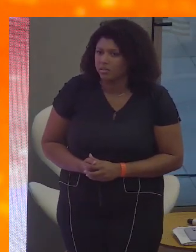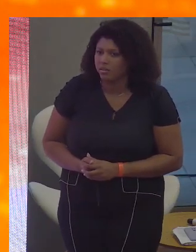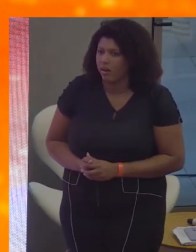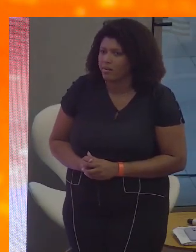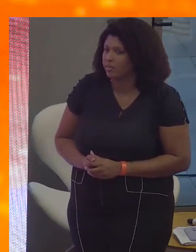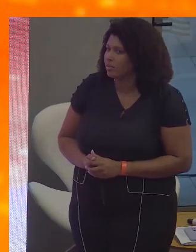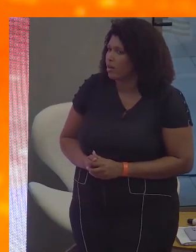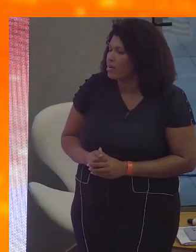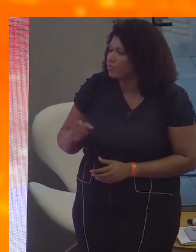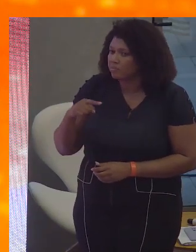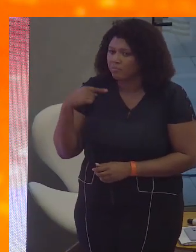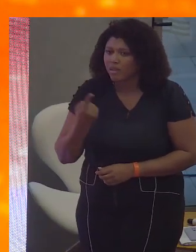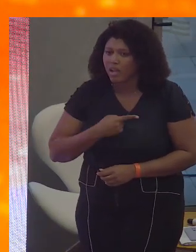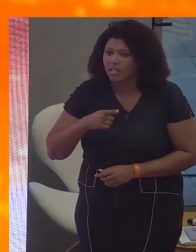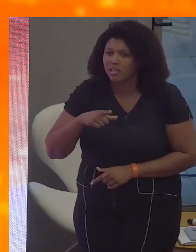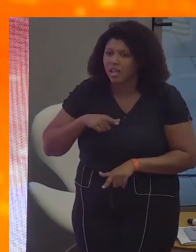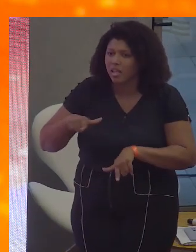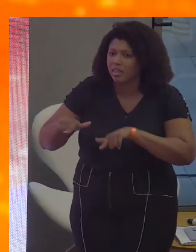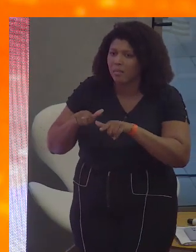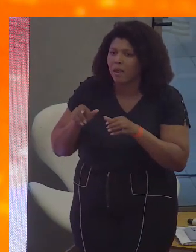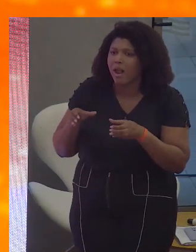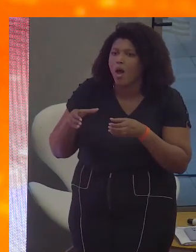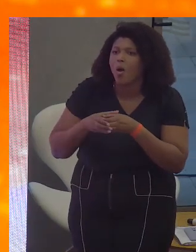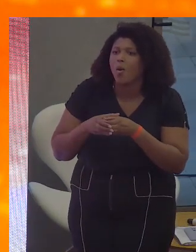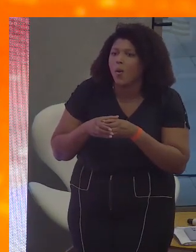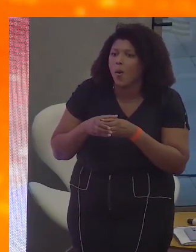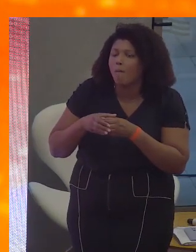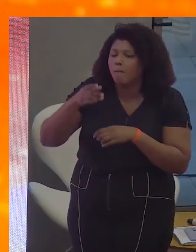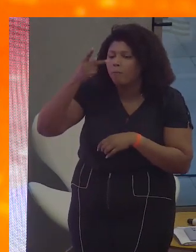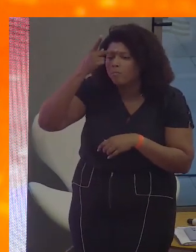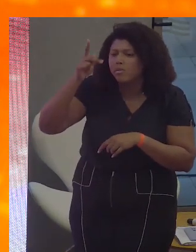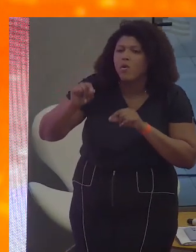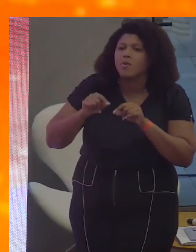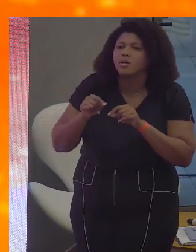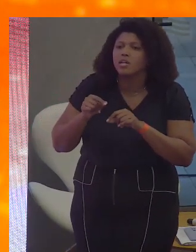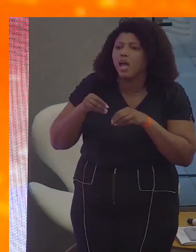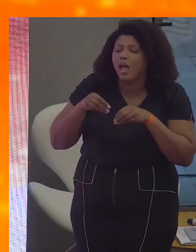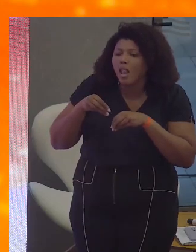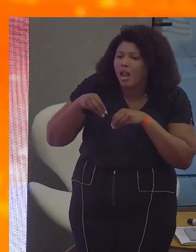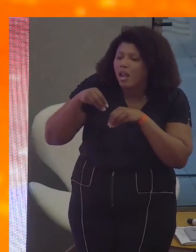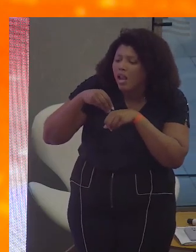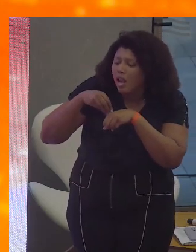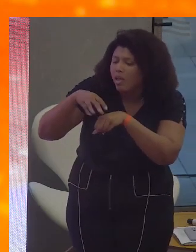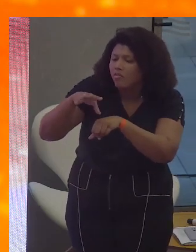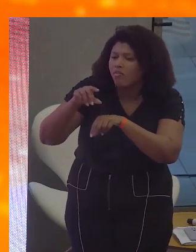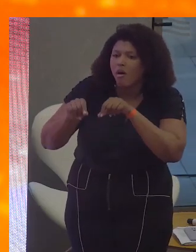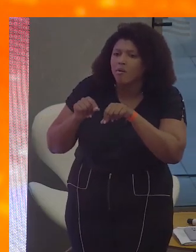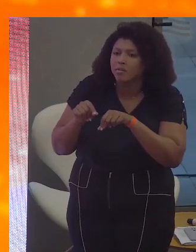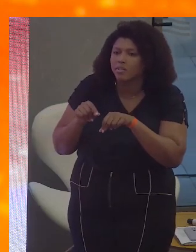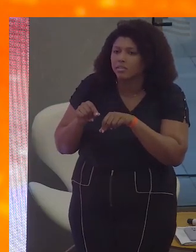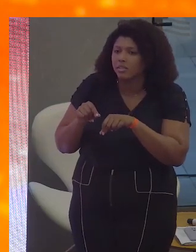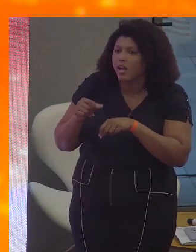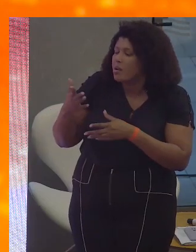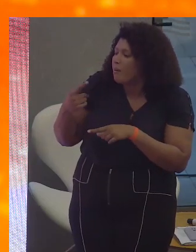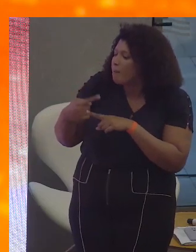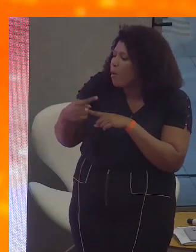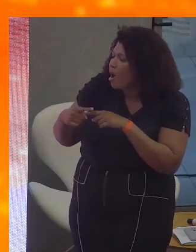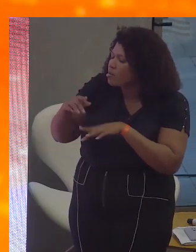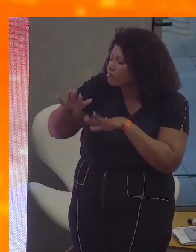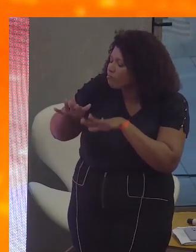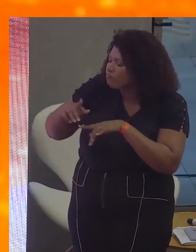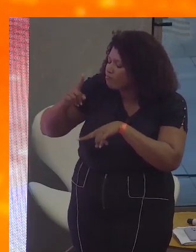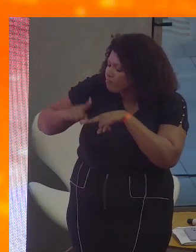gente tem trabalhado no grupo para levar esse conceito de produtos fronteiras para os suplementos